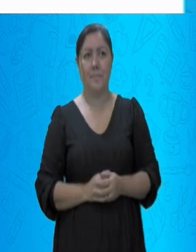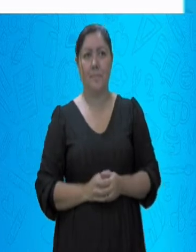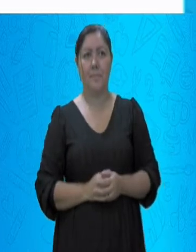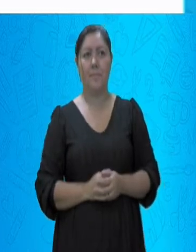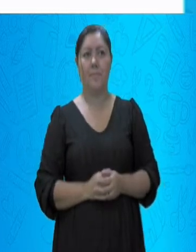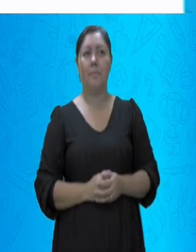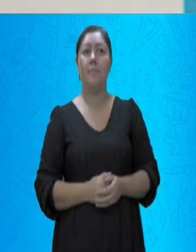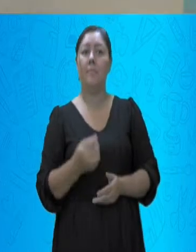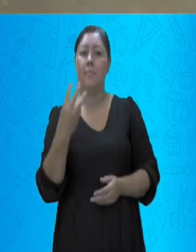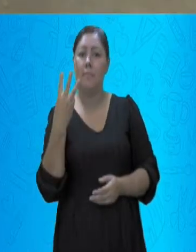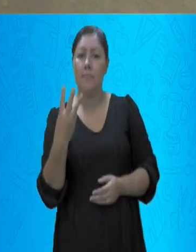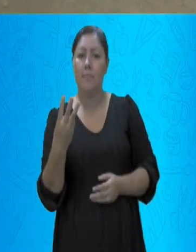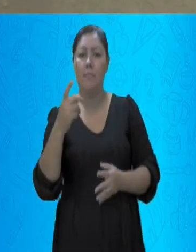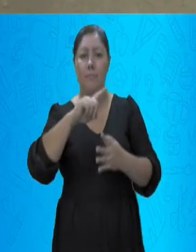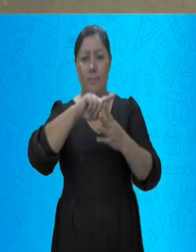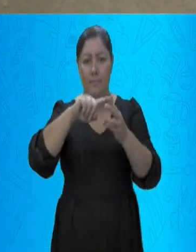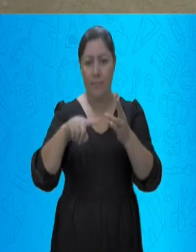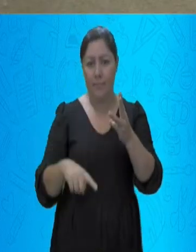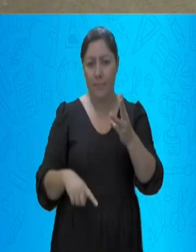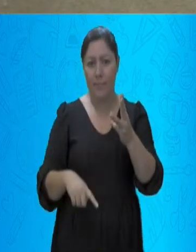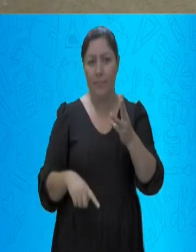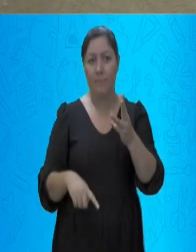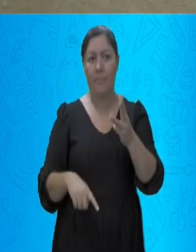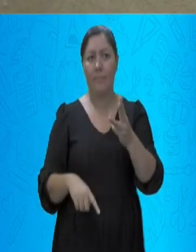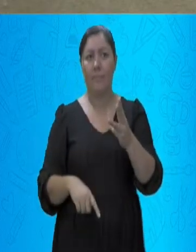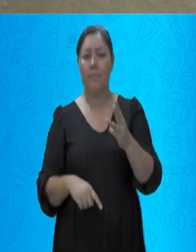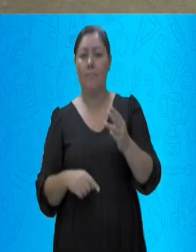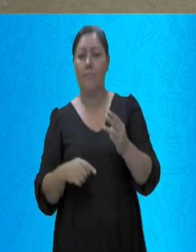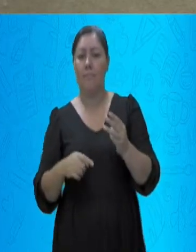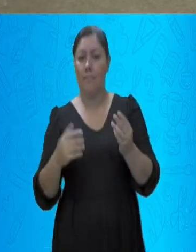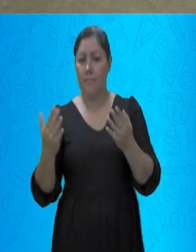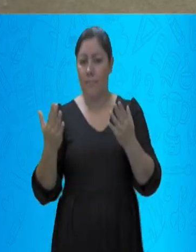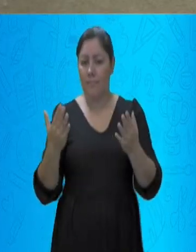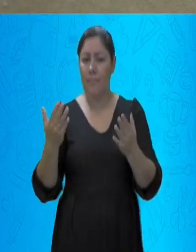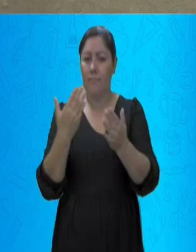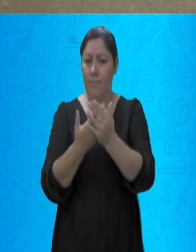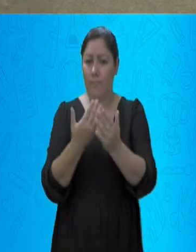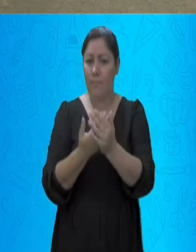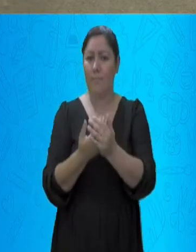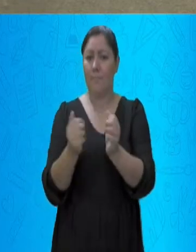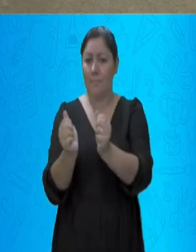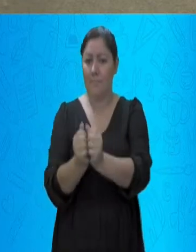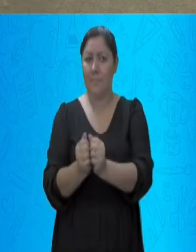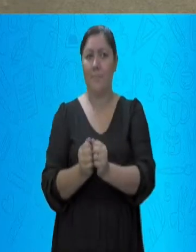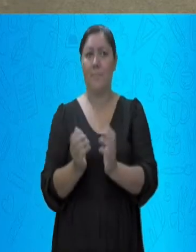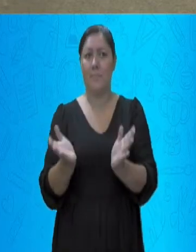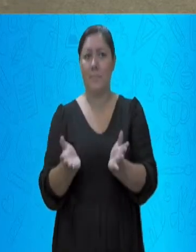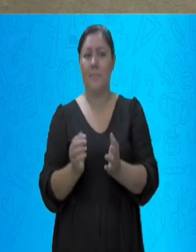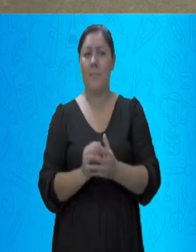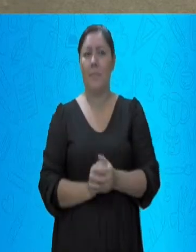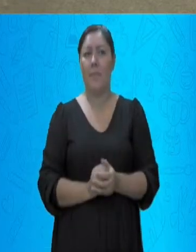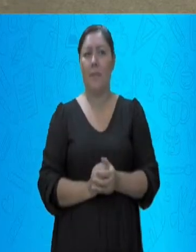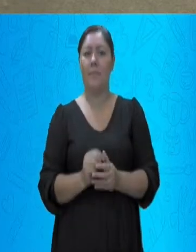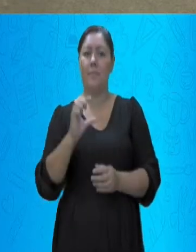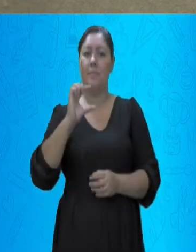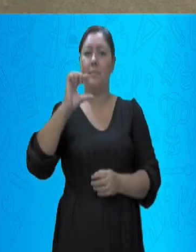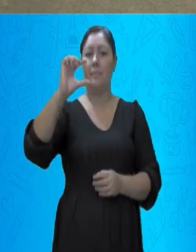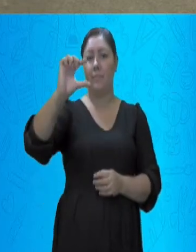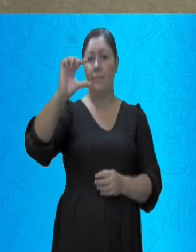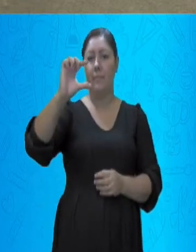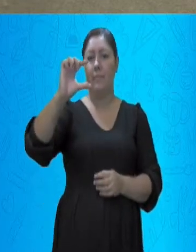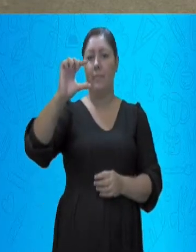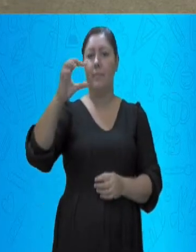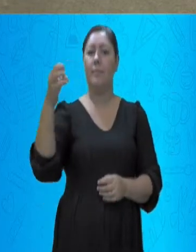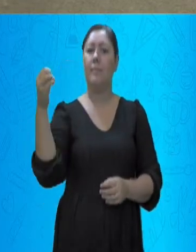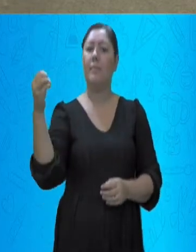analisar juntos e ver qual dessas é sinônimo da palavra em destaque. Então, a palavra em destaque é novo. Vamos observar então.